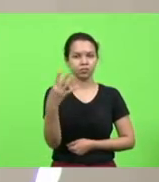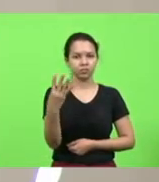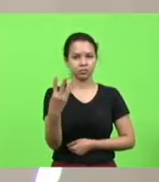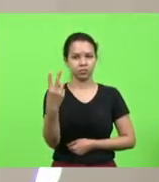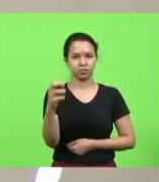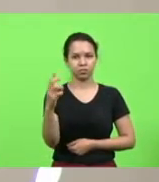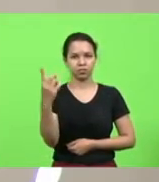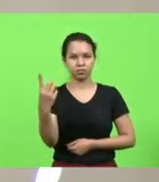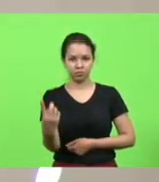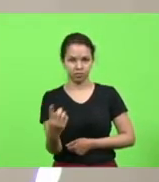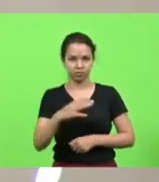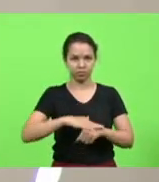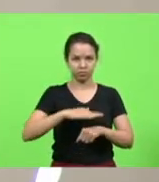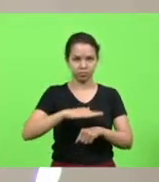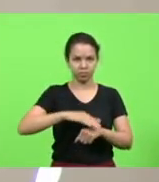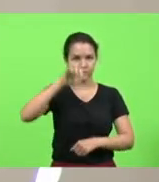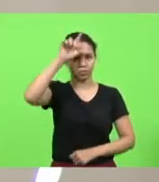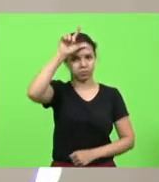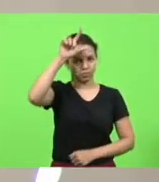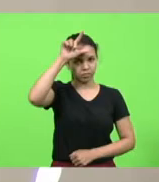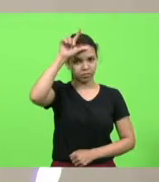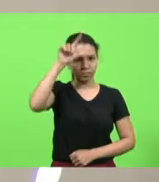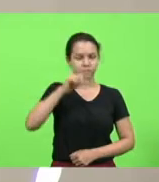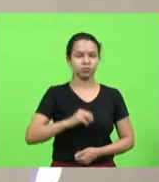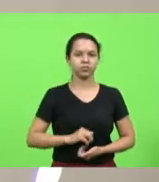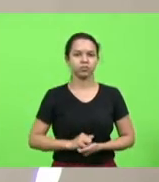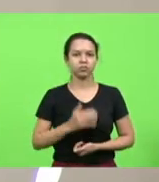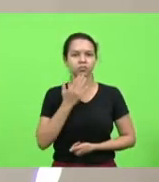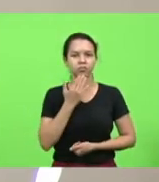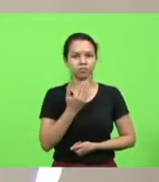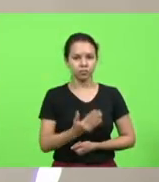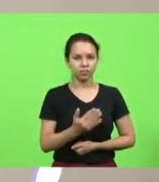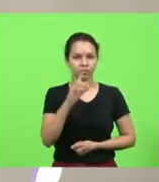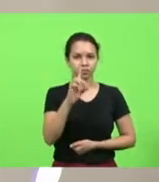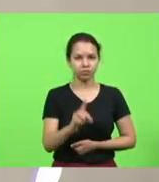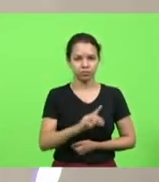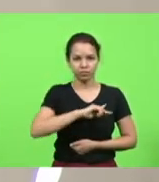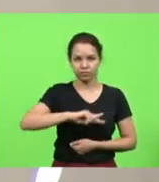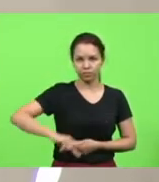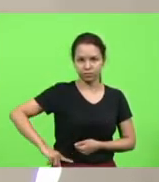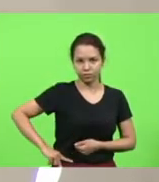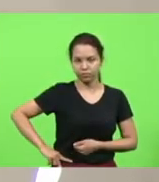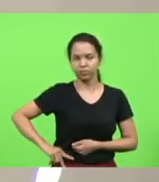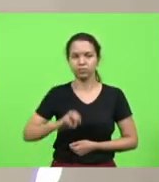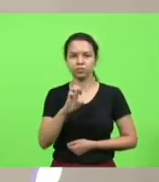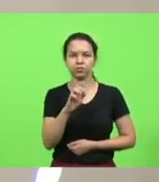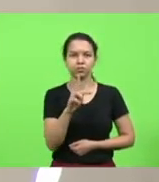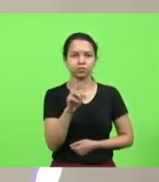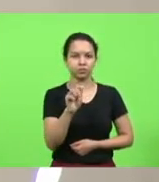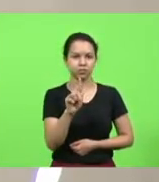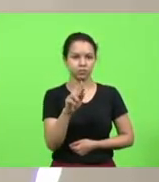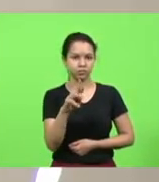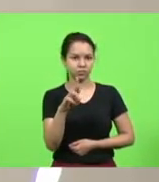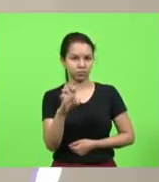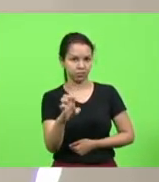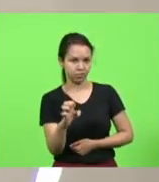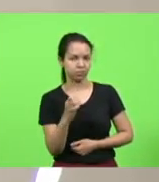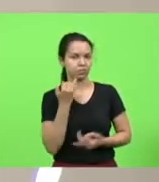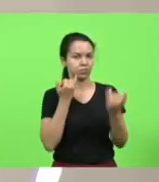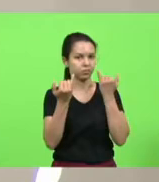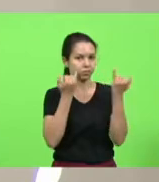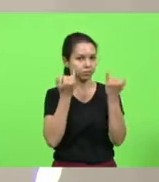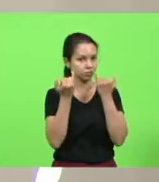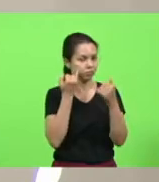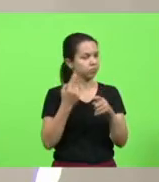615.4/2021, autoria deputado Sargento Lima, solicitando à diretora-presidente da IPAG informações acerca do motivo qual não